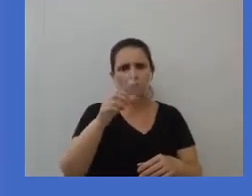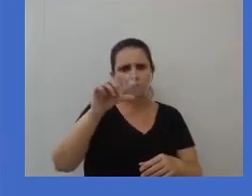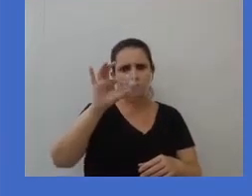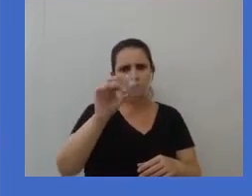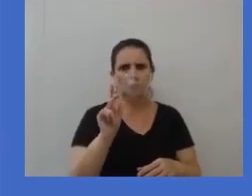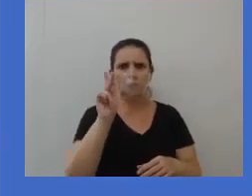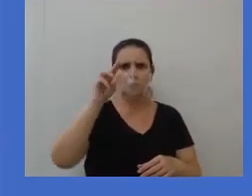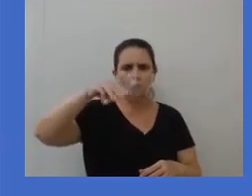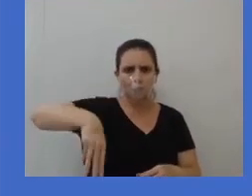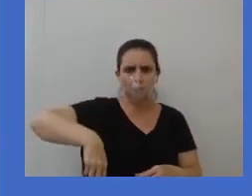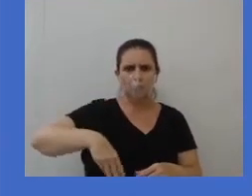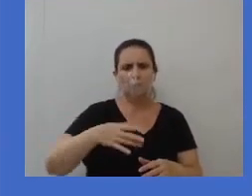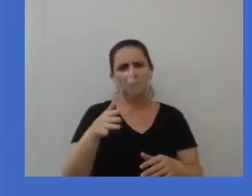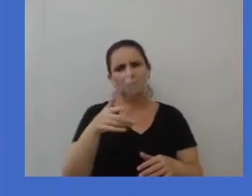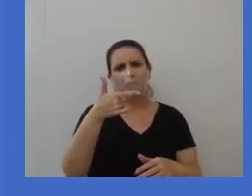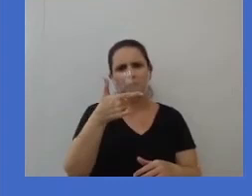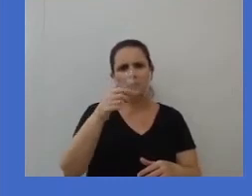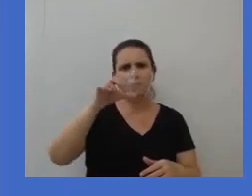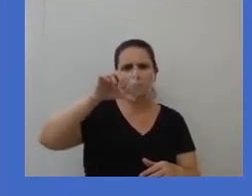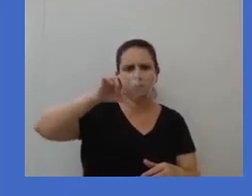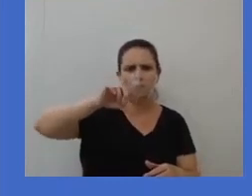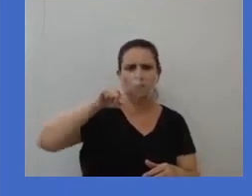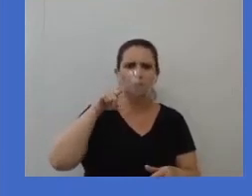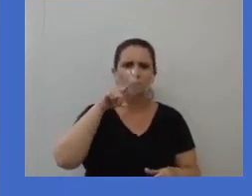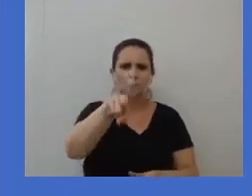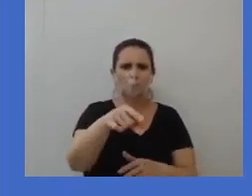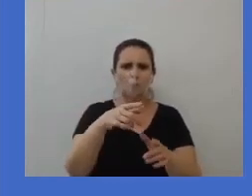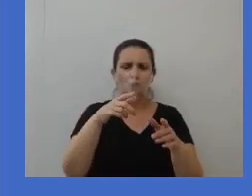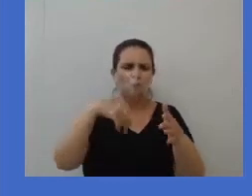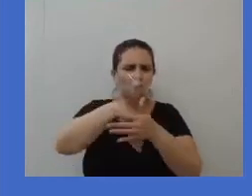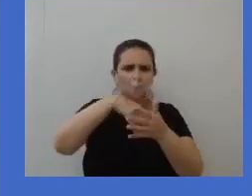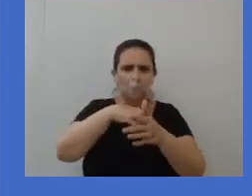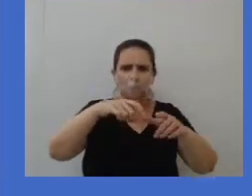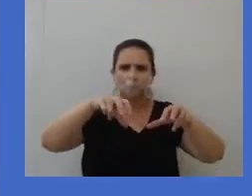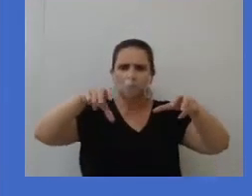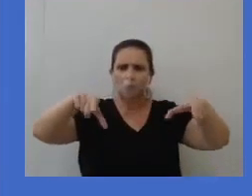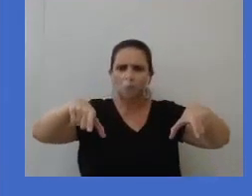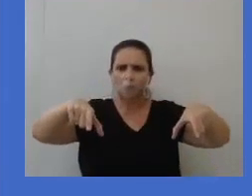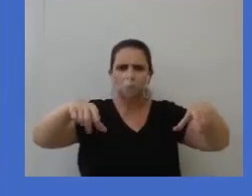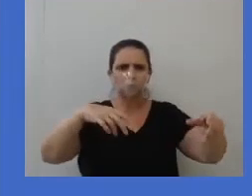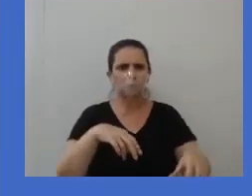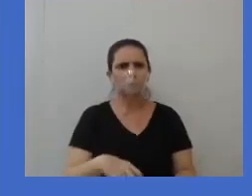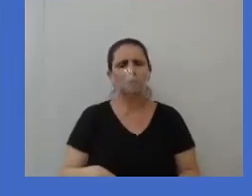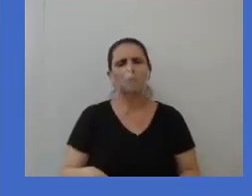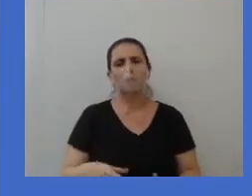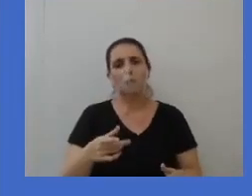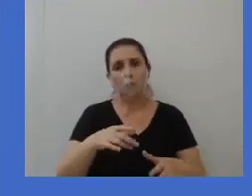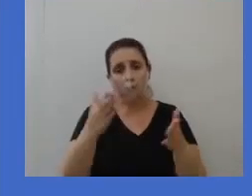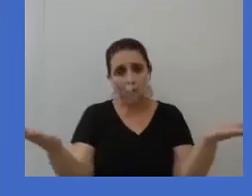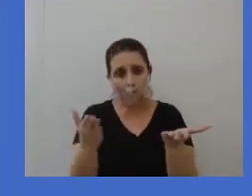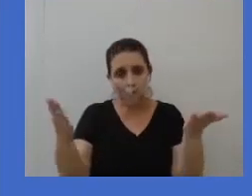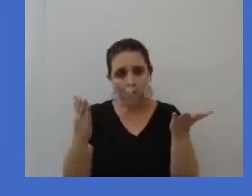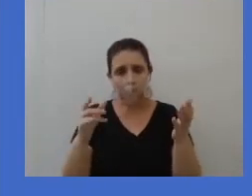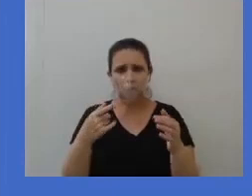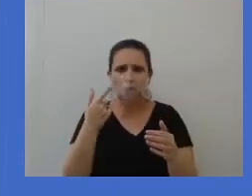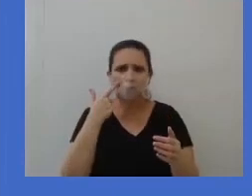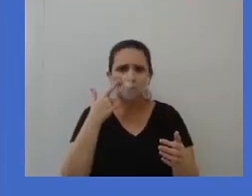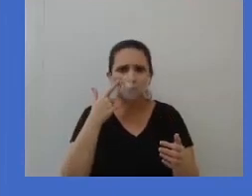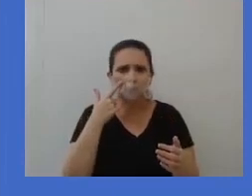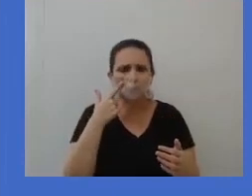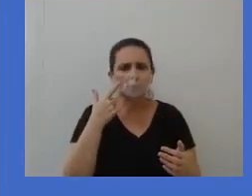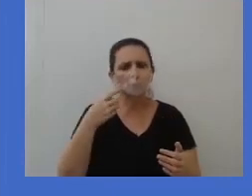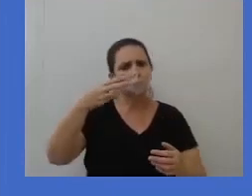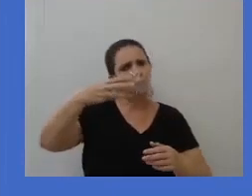o equivalente a 29 mil campos de futebol. Ainda na tela cheia, eu quero que vocês observem bem